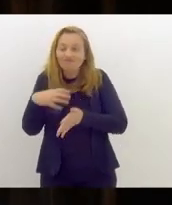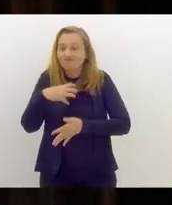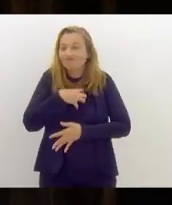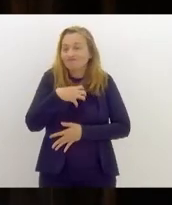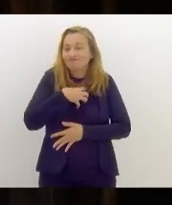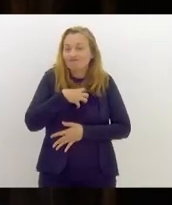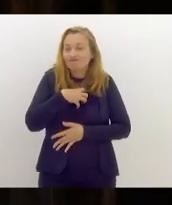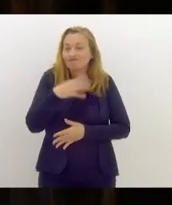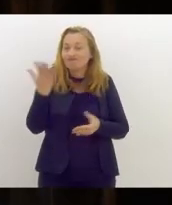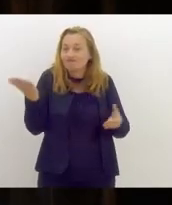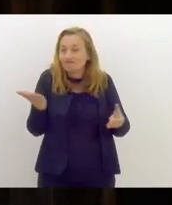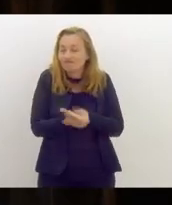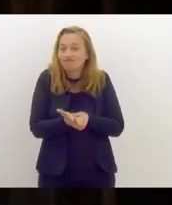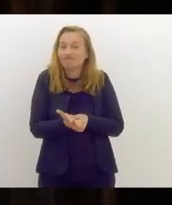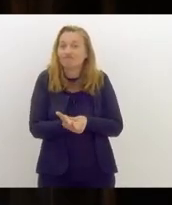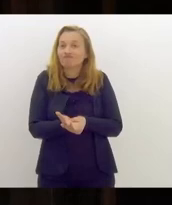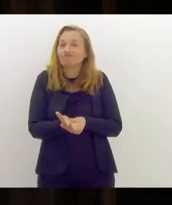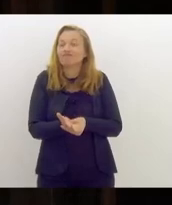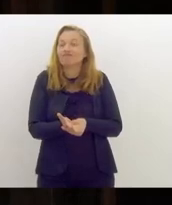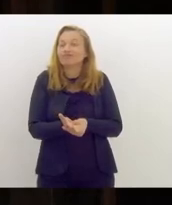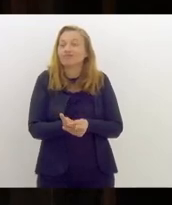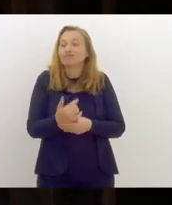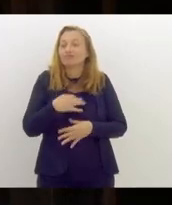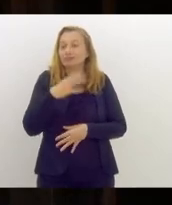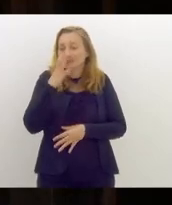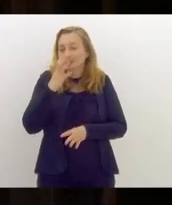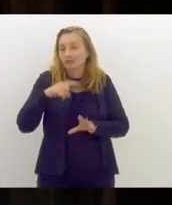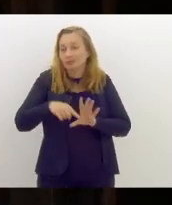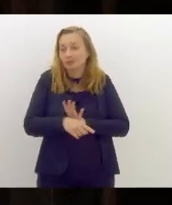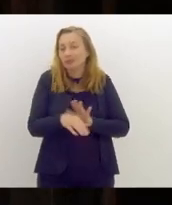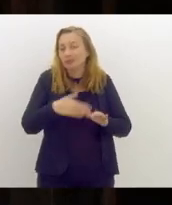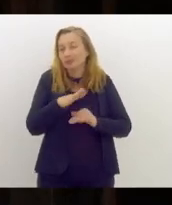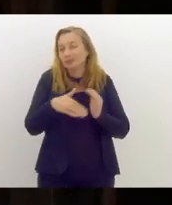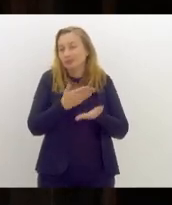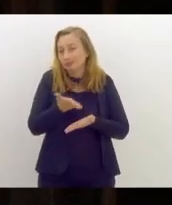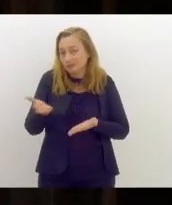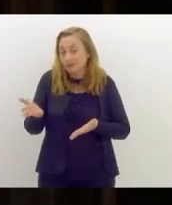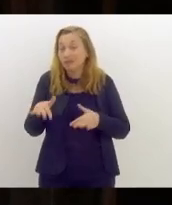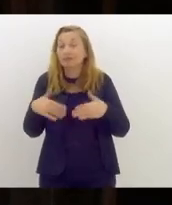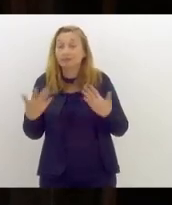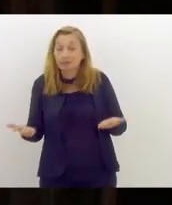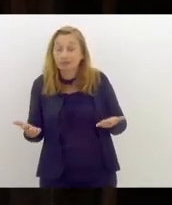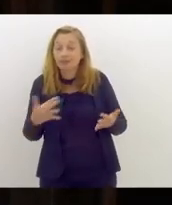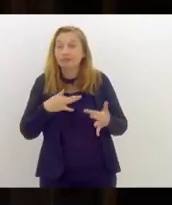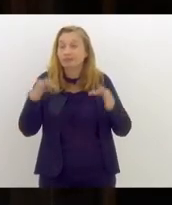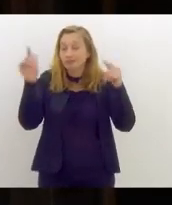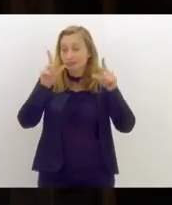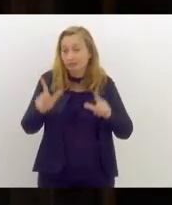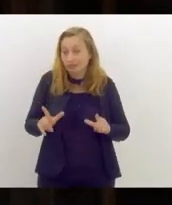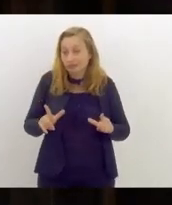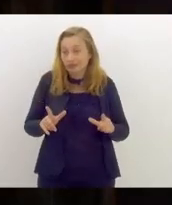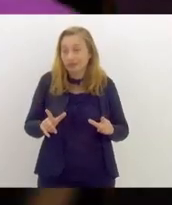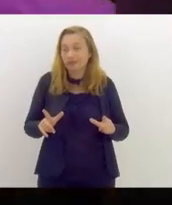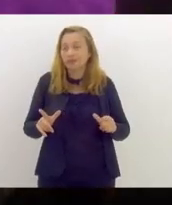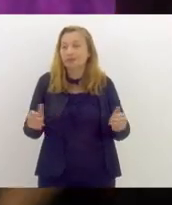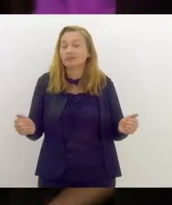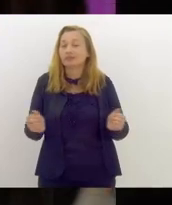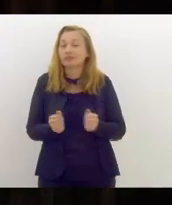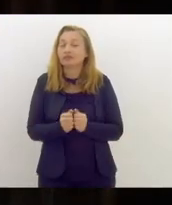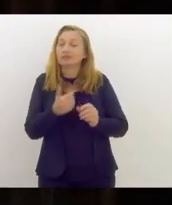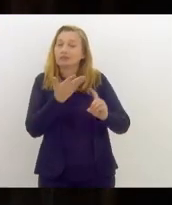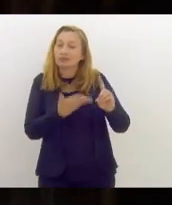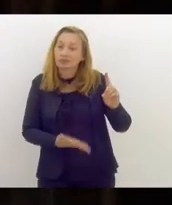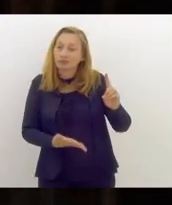sentido de processar enfim eu sou um admirador profundo de todos vocês então eu fico muito feliz em participar dessa